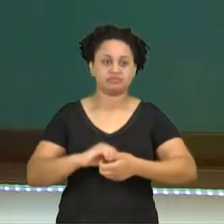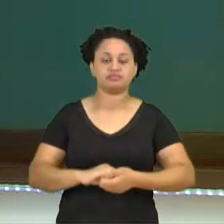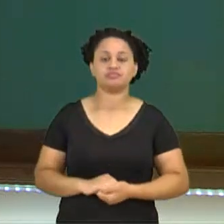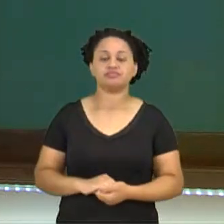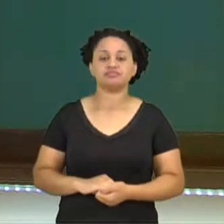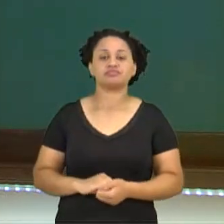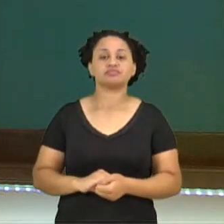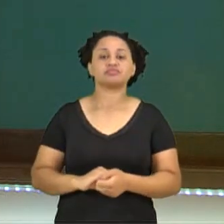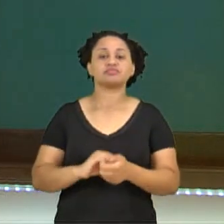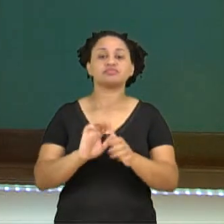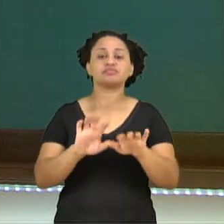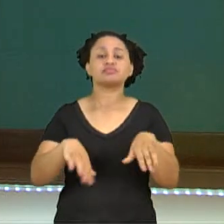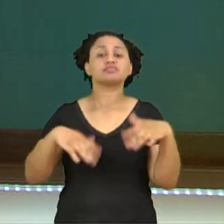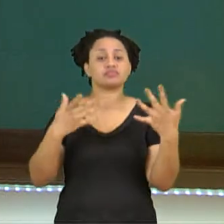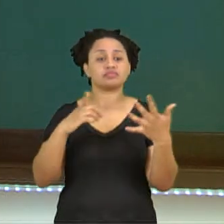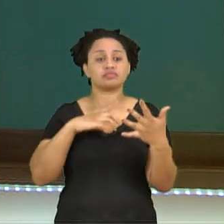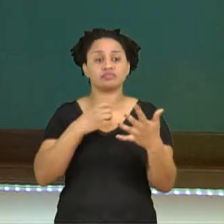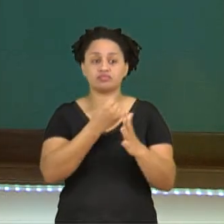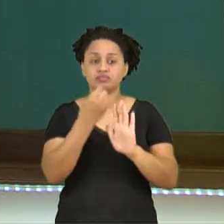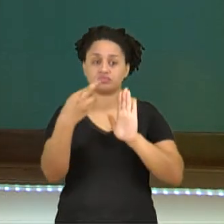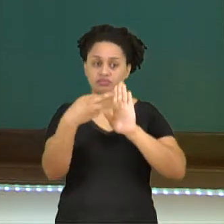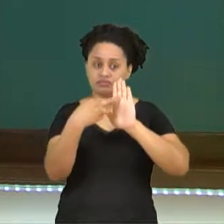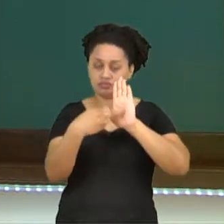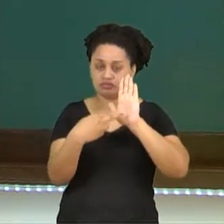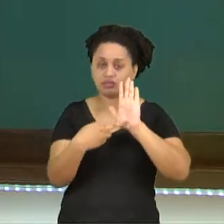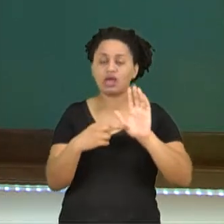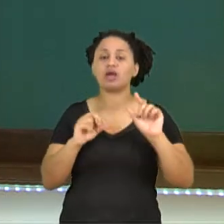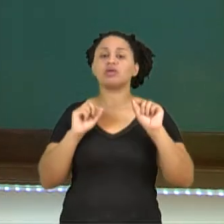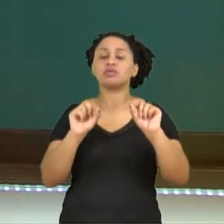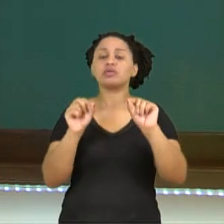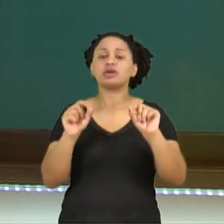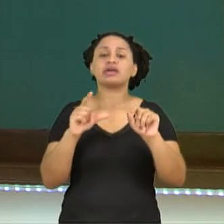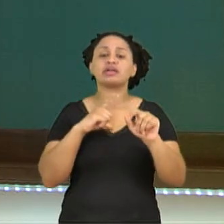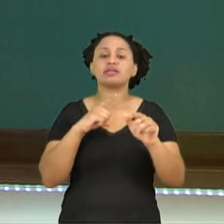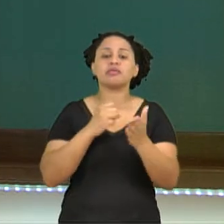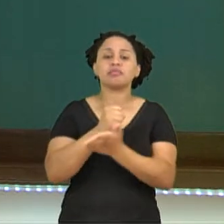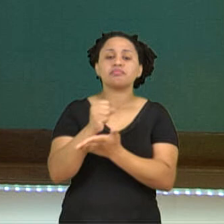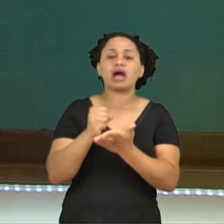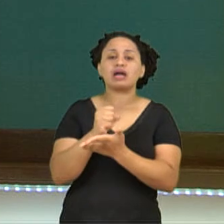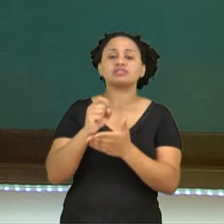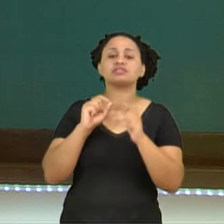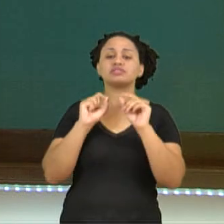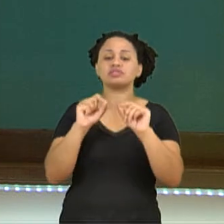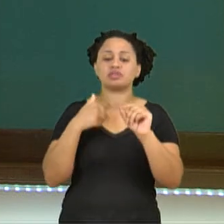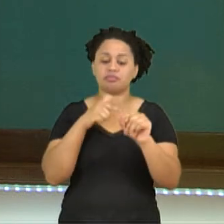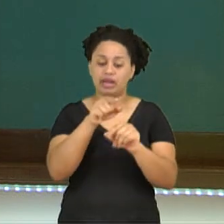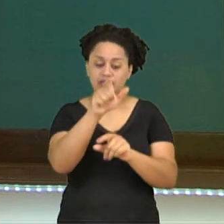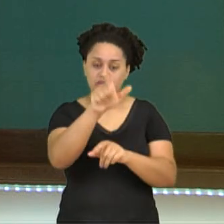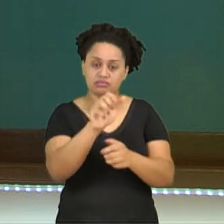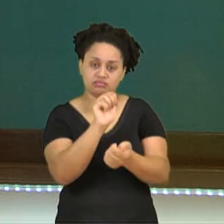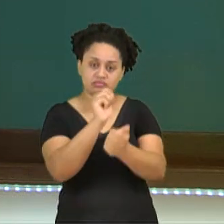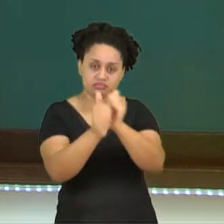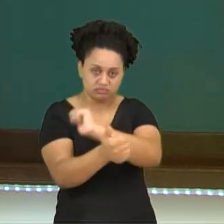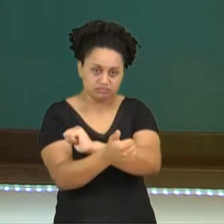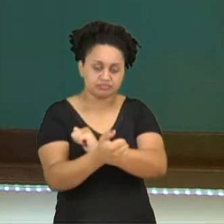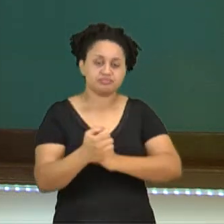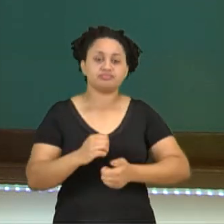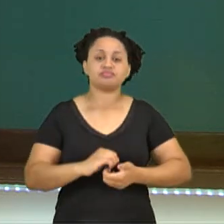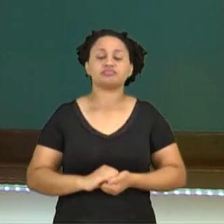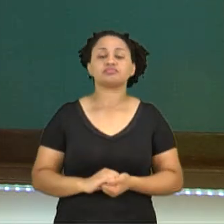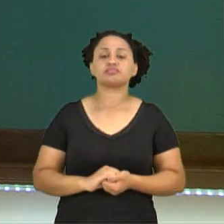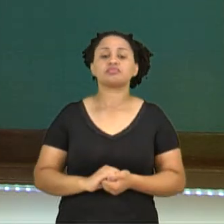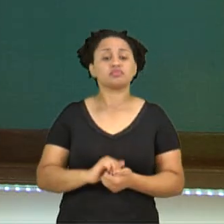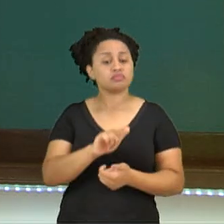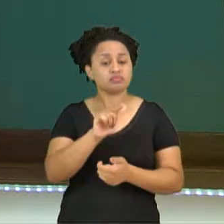Bem, existem algumas regras relacionadas a esses atletas, tá?